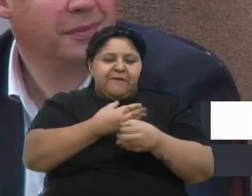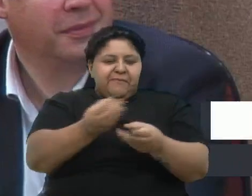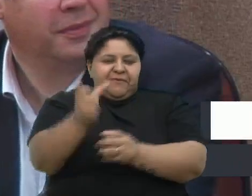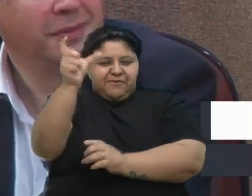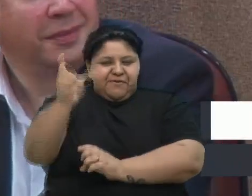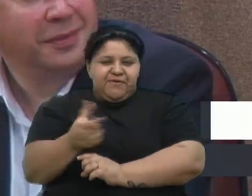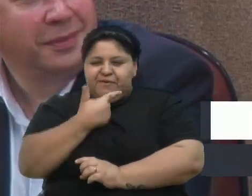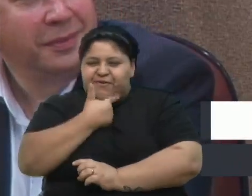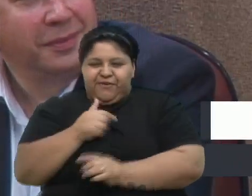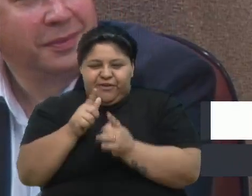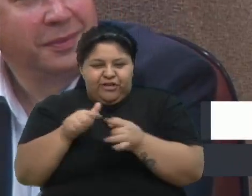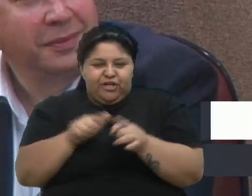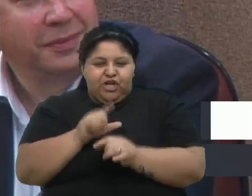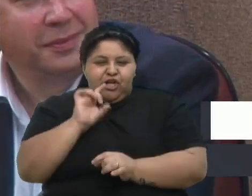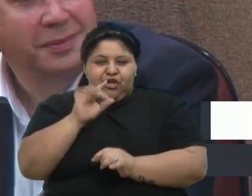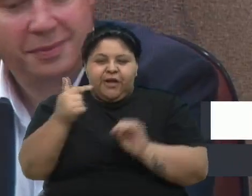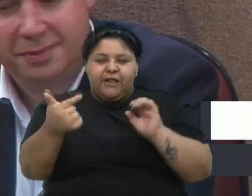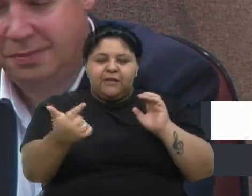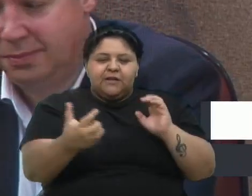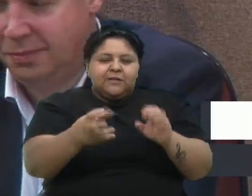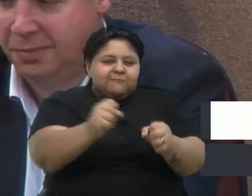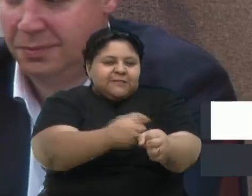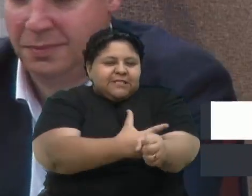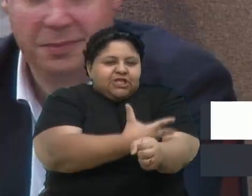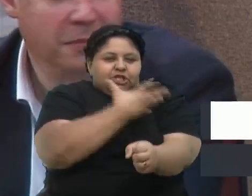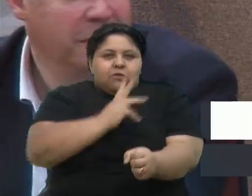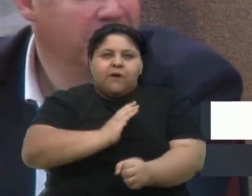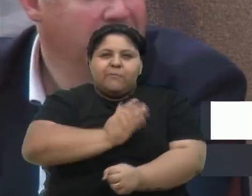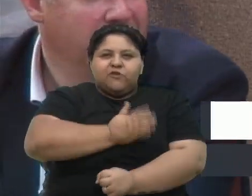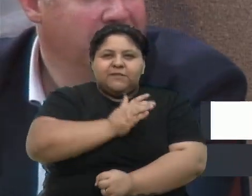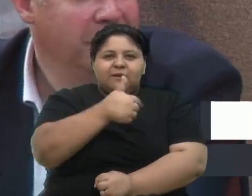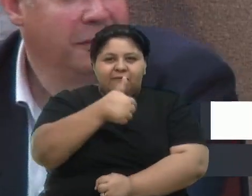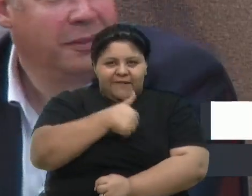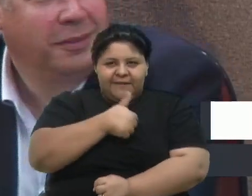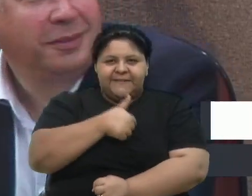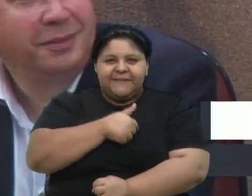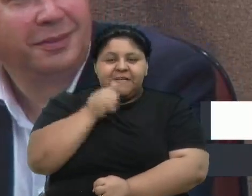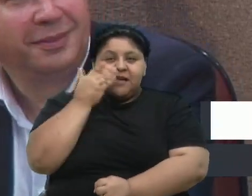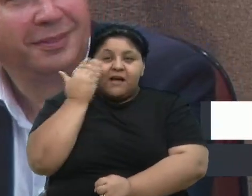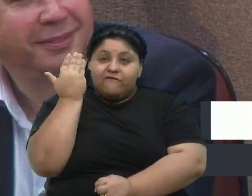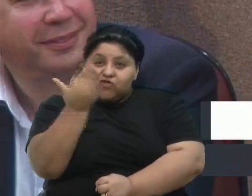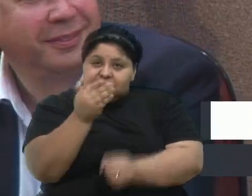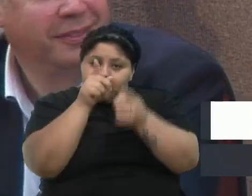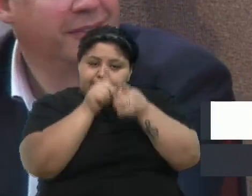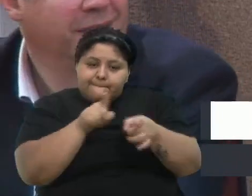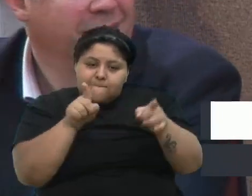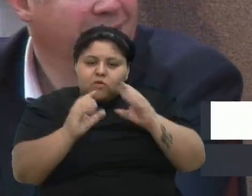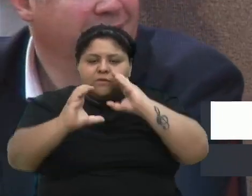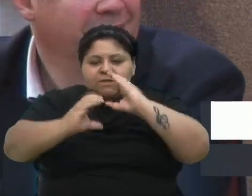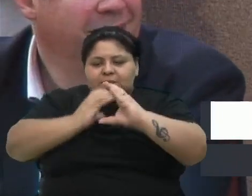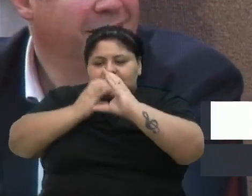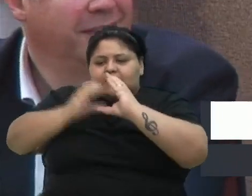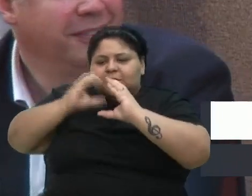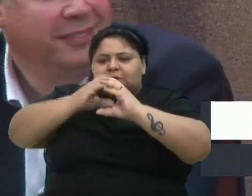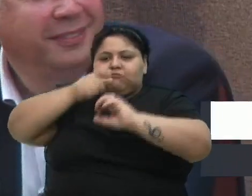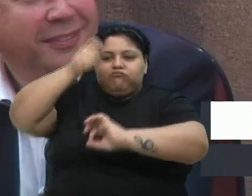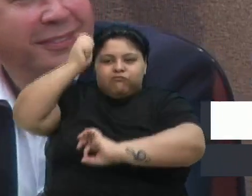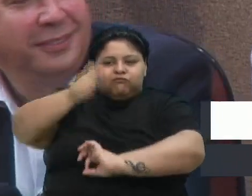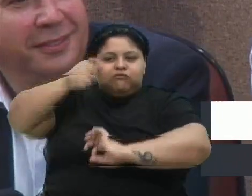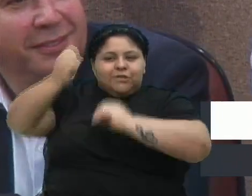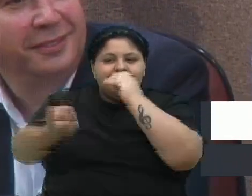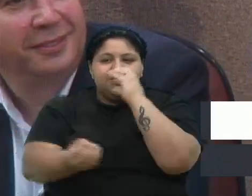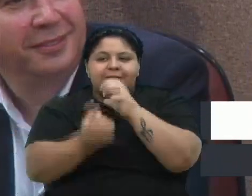só quem não foi tocado por ela no coração. A você, músico que canta e encanta com a magia de criar